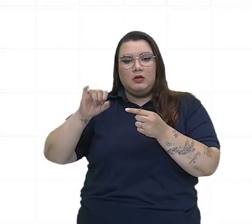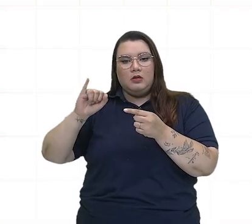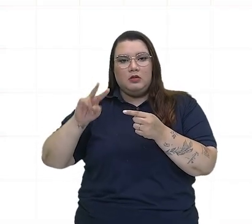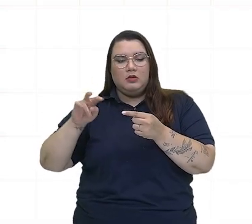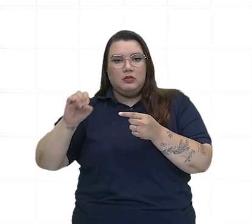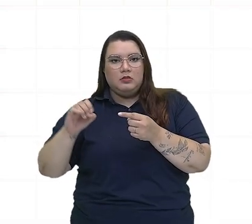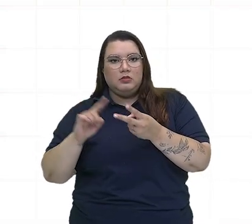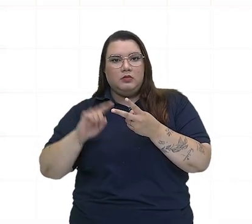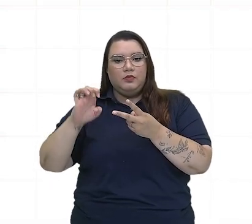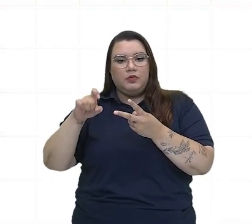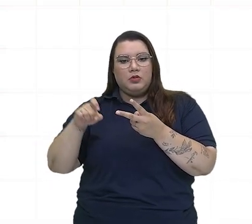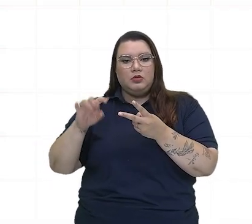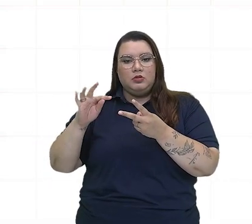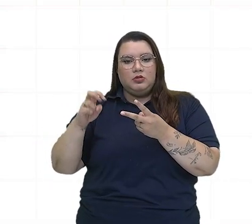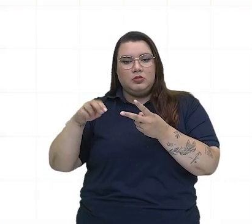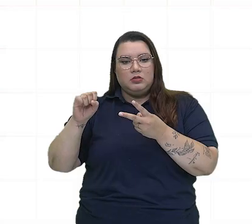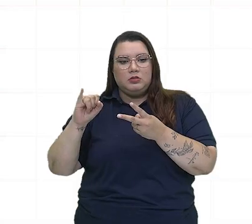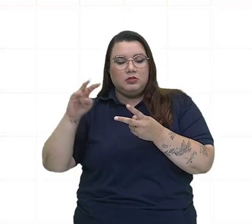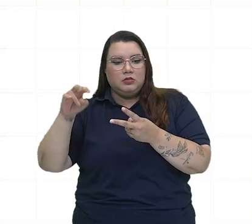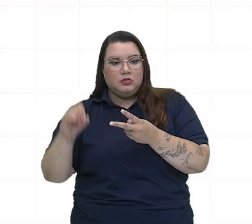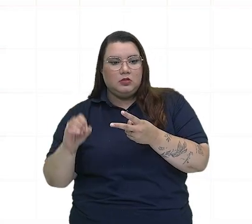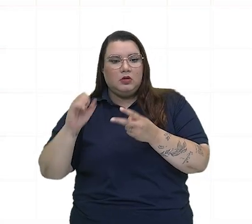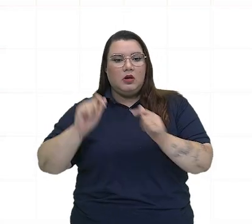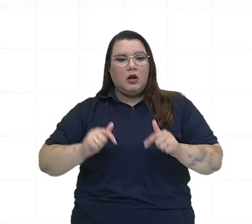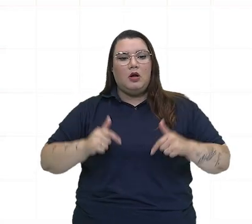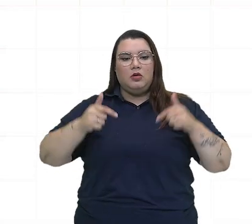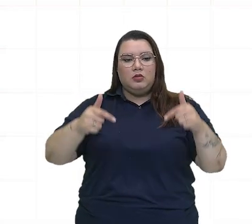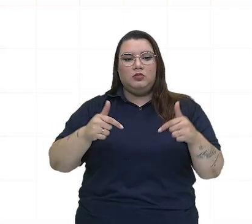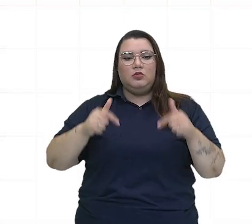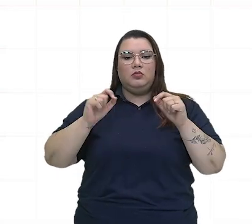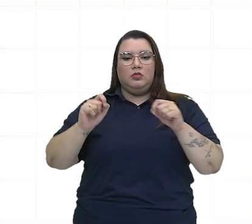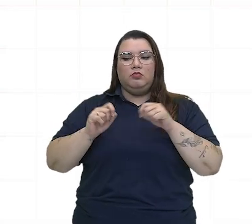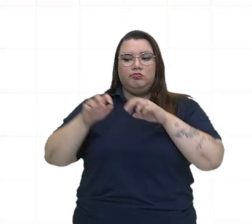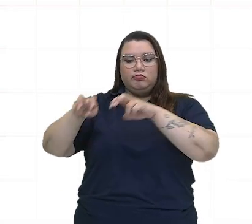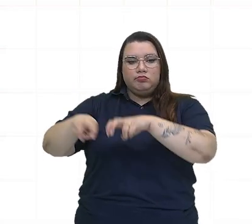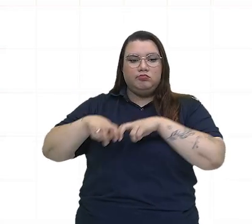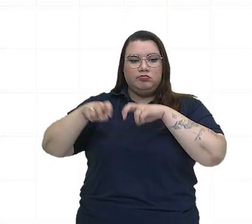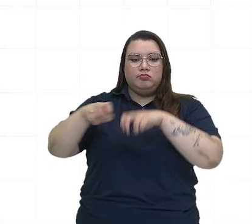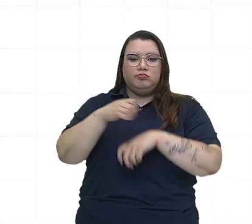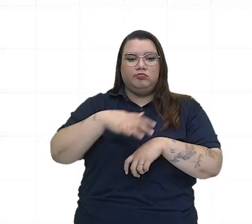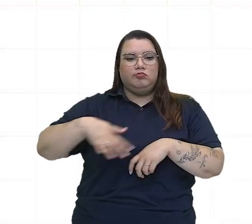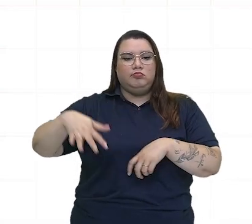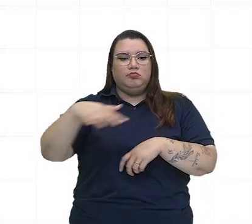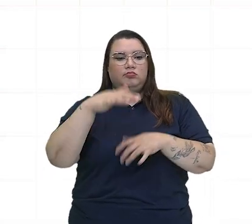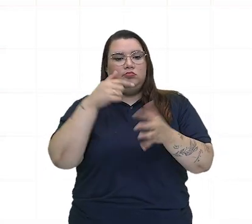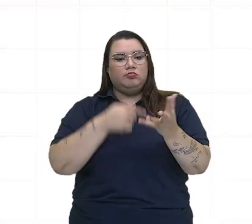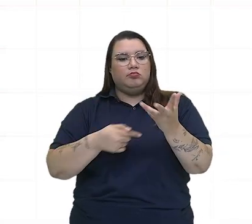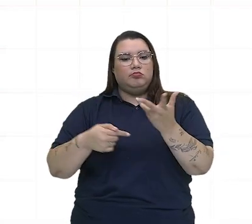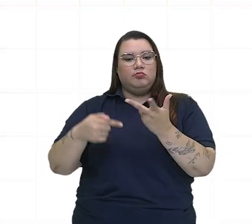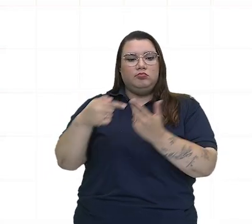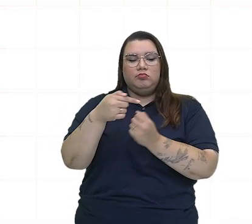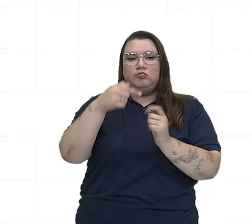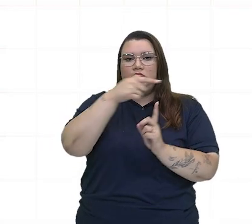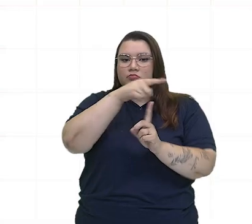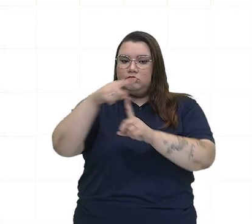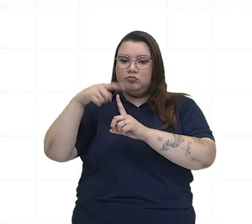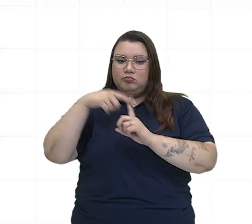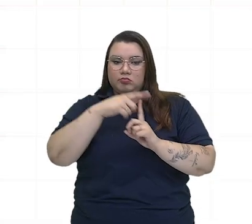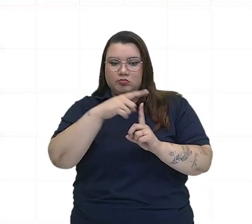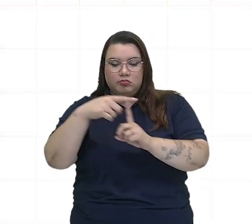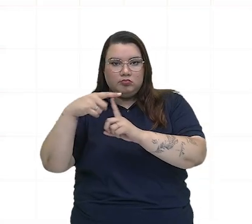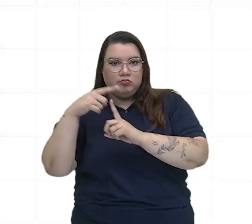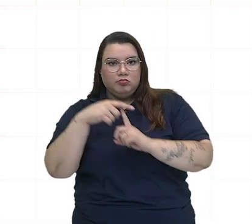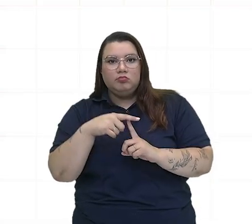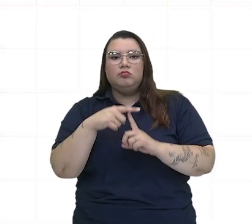extensivo, atividades agrícolas de jardinagem, itinerante, plantation,